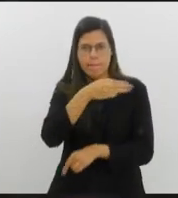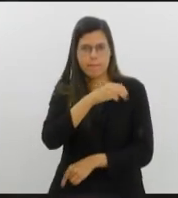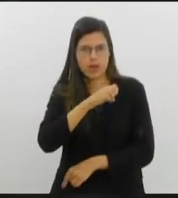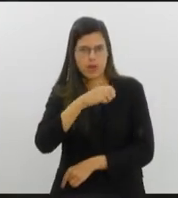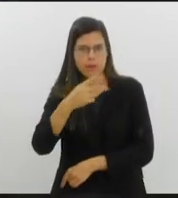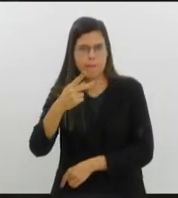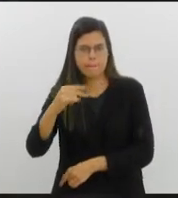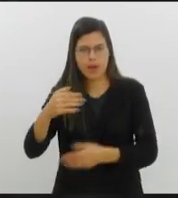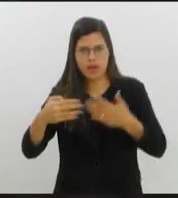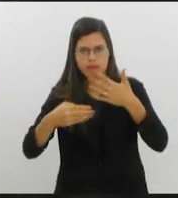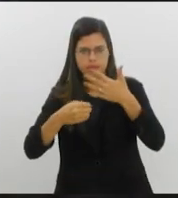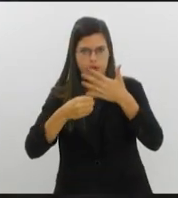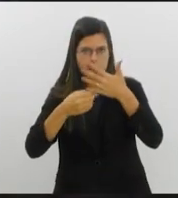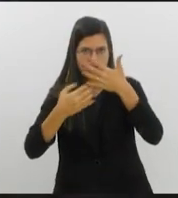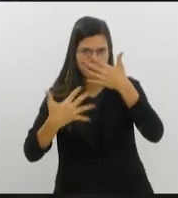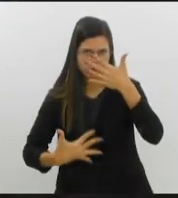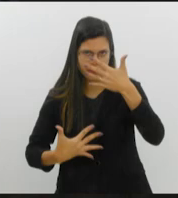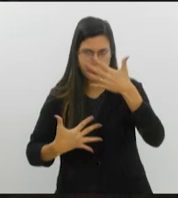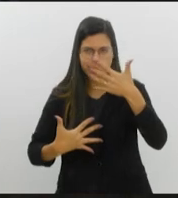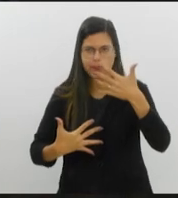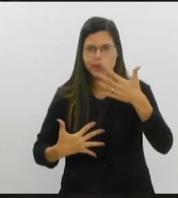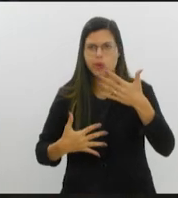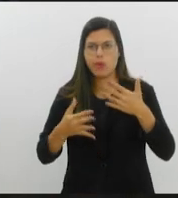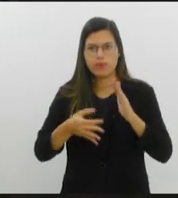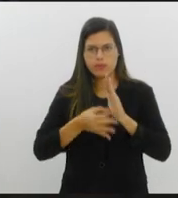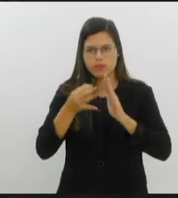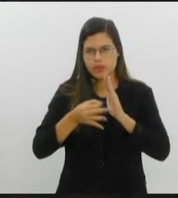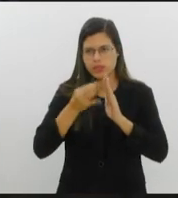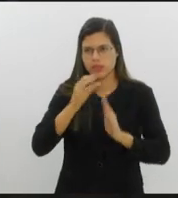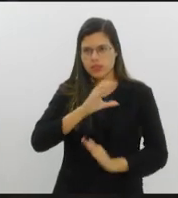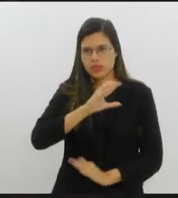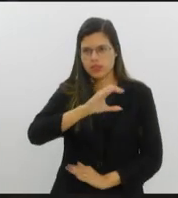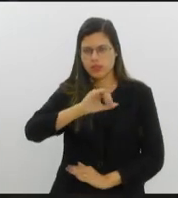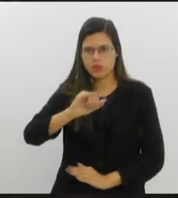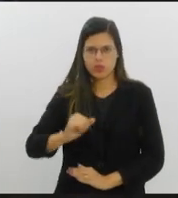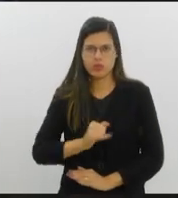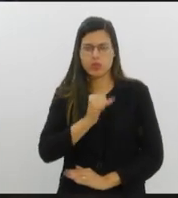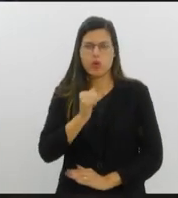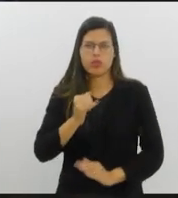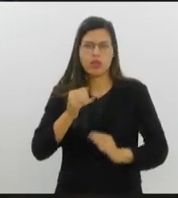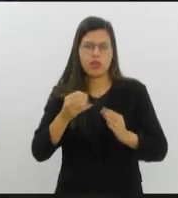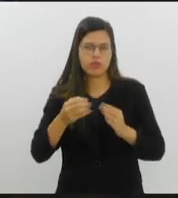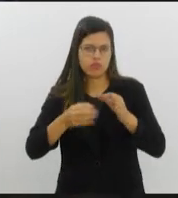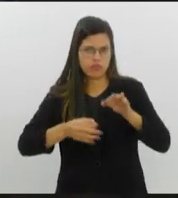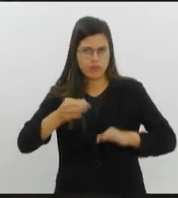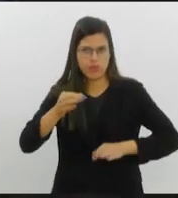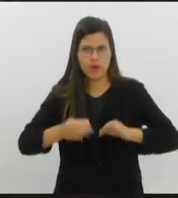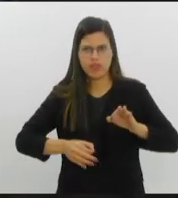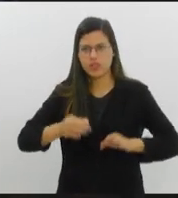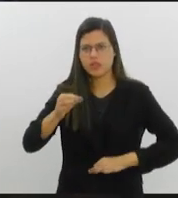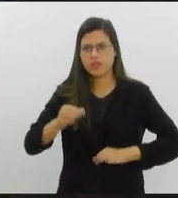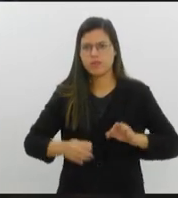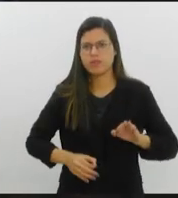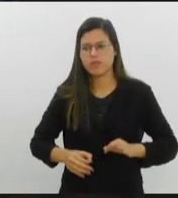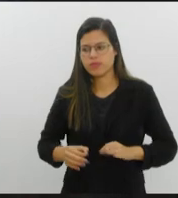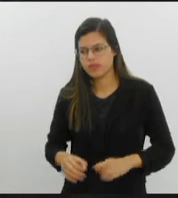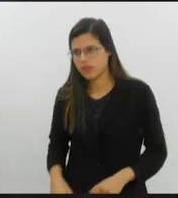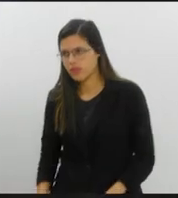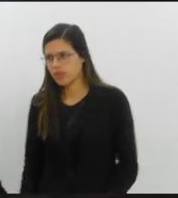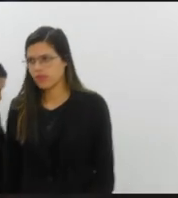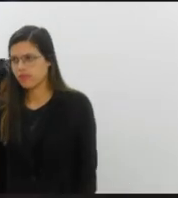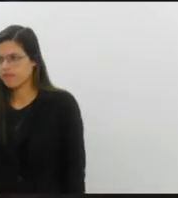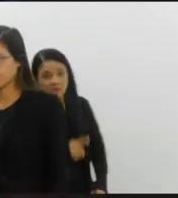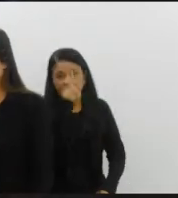Pais Atípicos. Pareceres das comissões Constituição e Justiça pela juridicidade, Defesa dos Direitos da